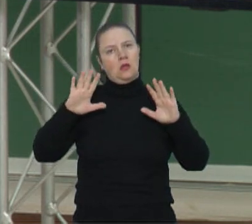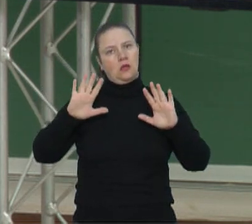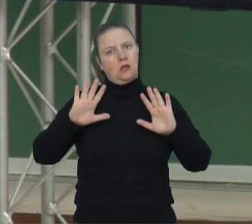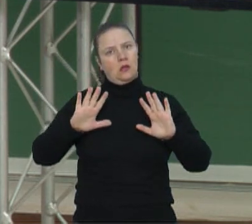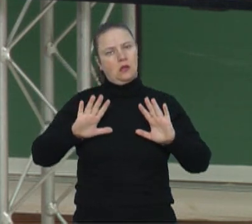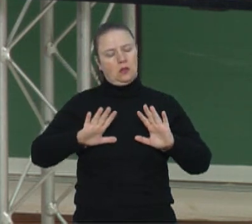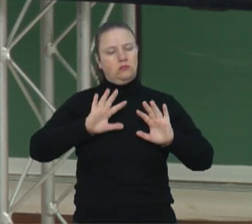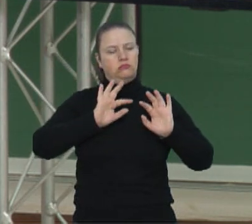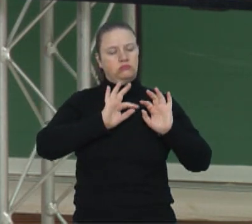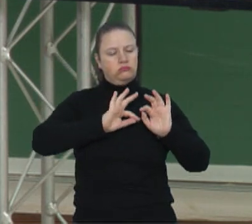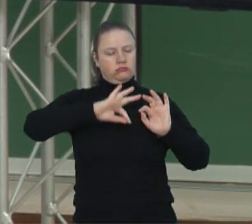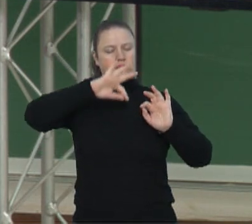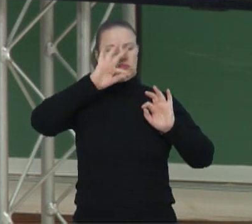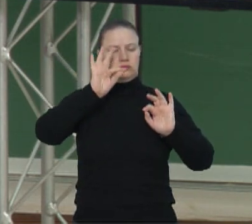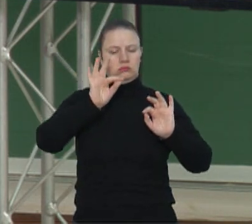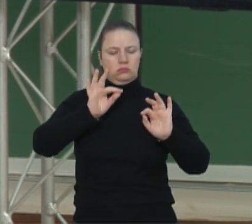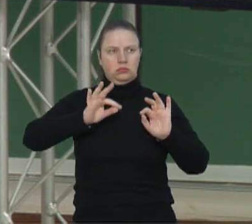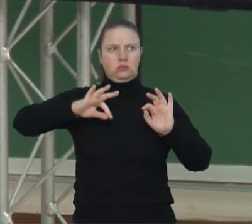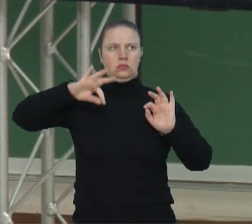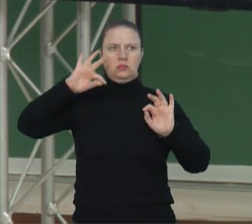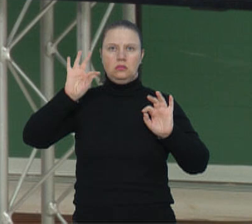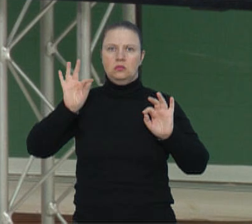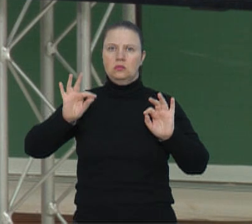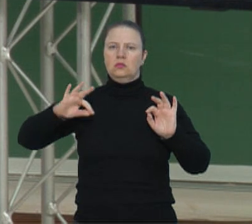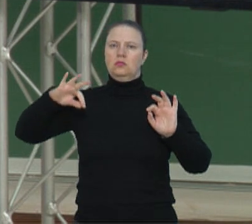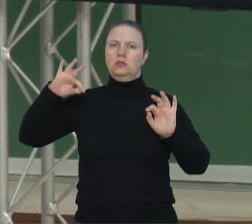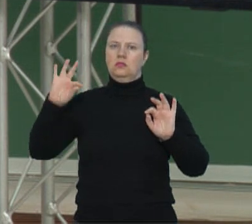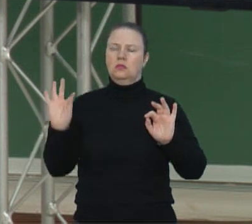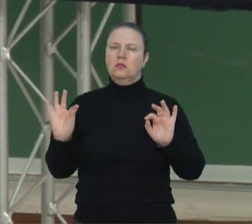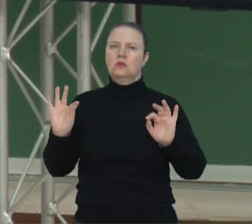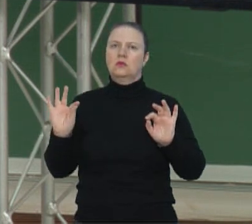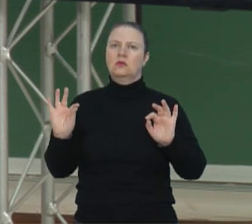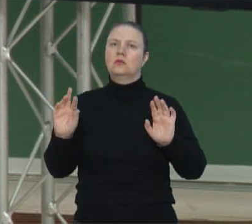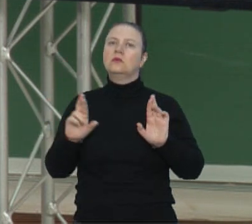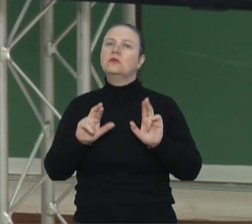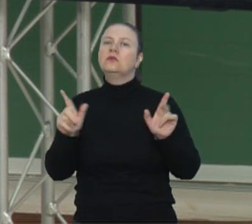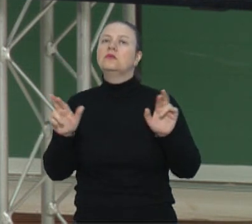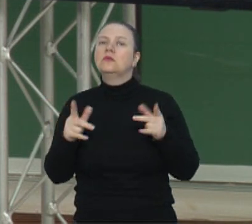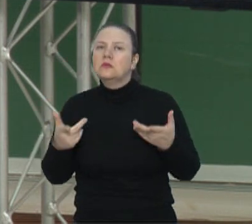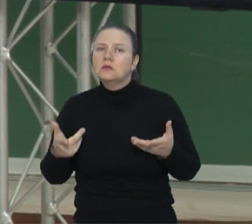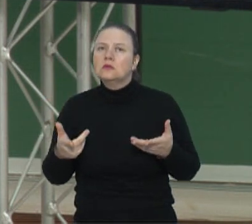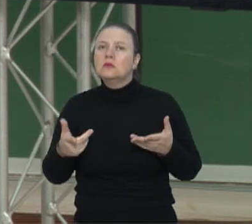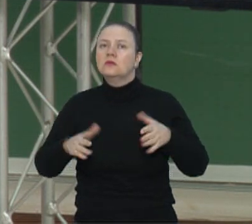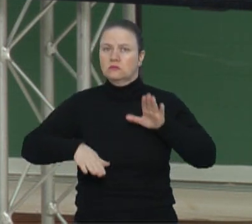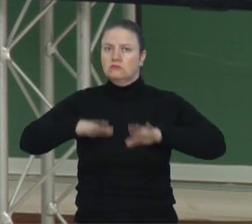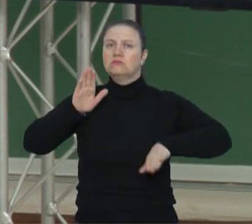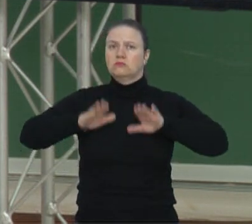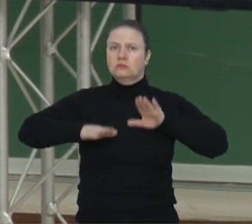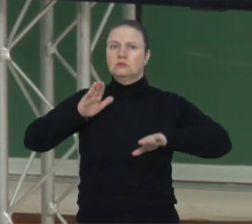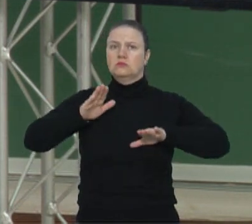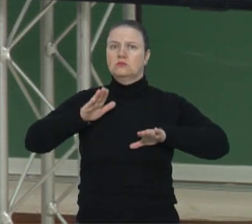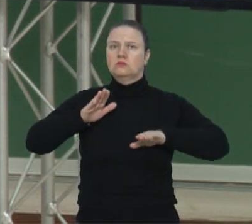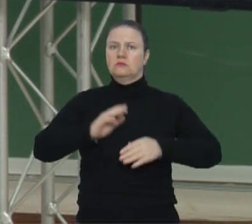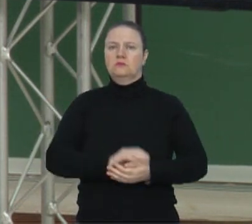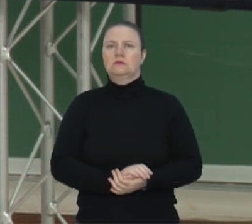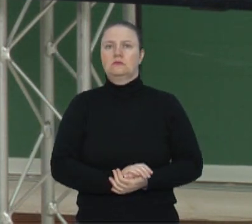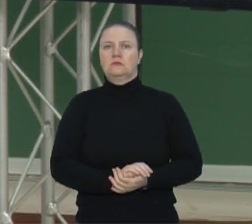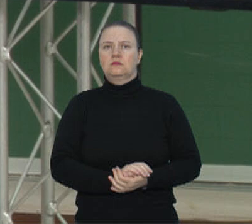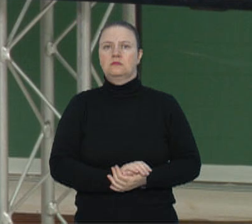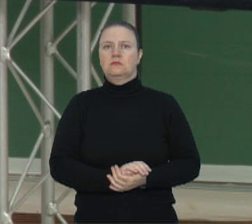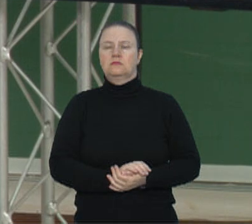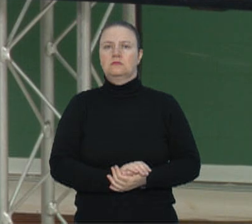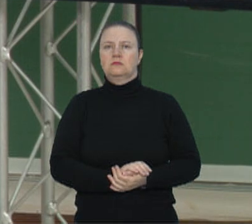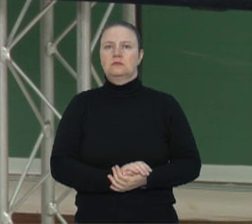baixa vai produzir um som mais grave. Estou tentando.